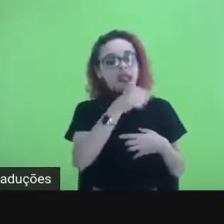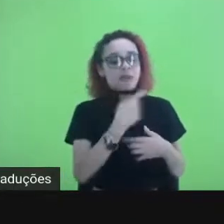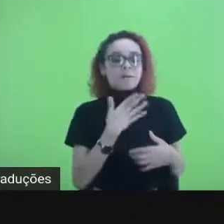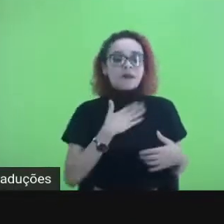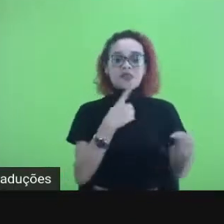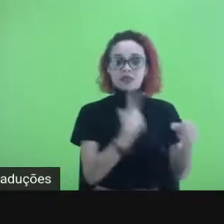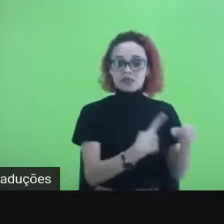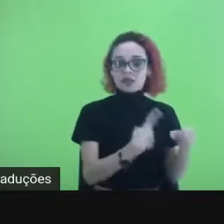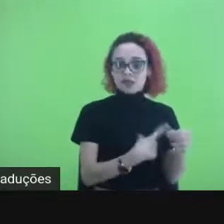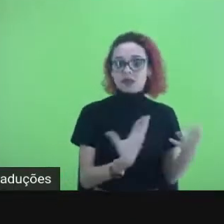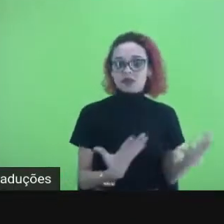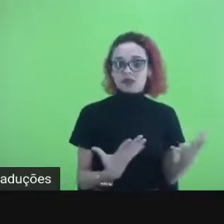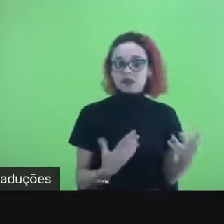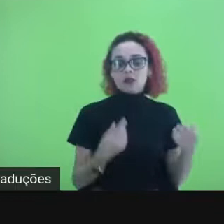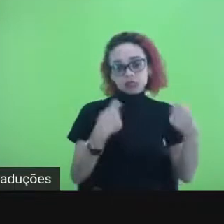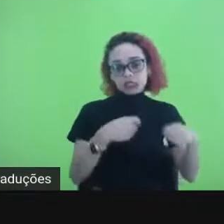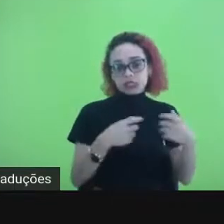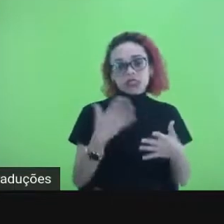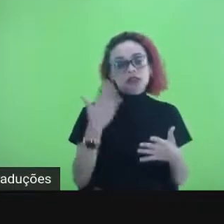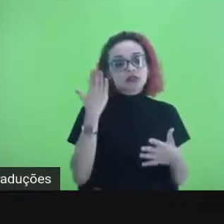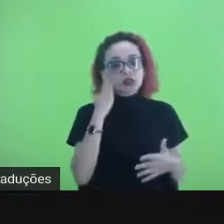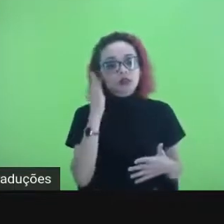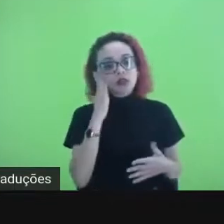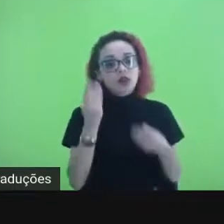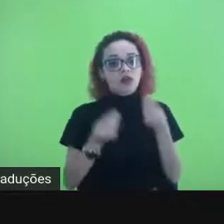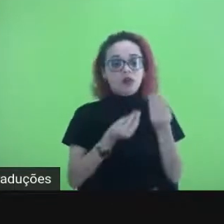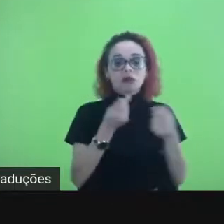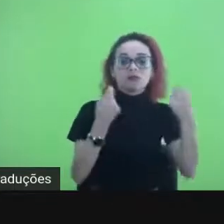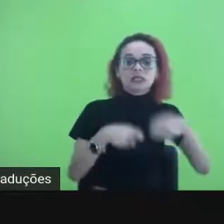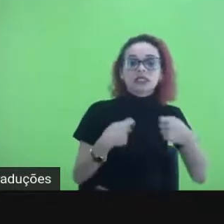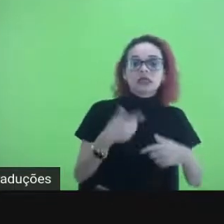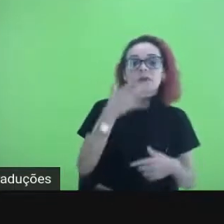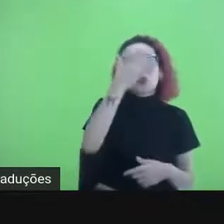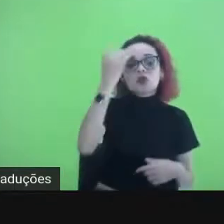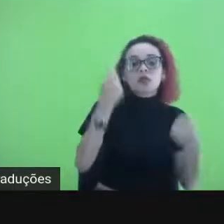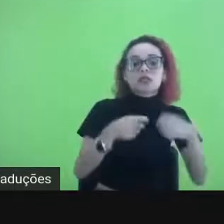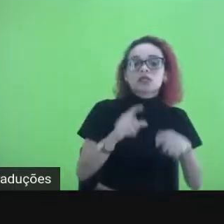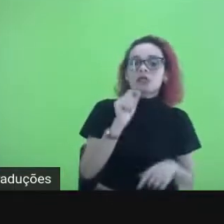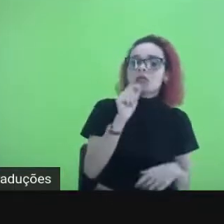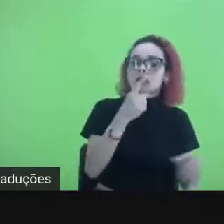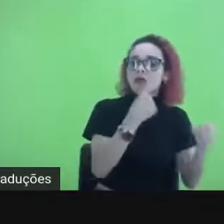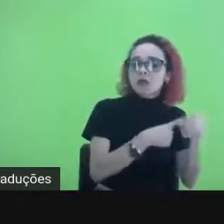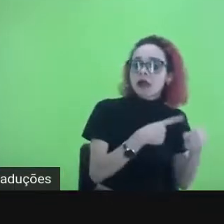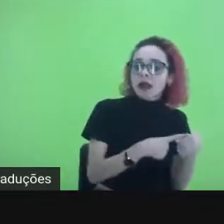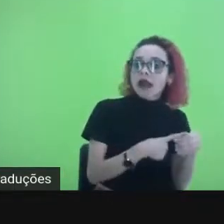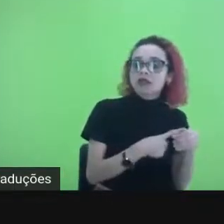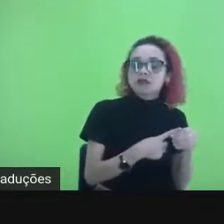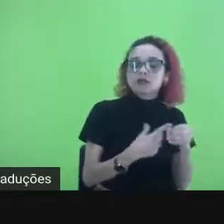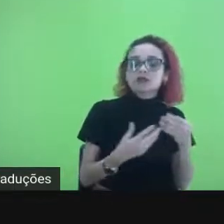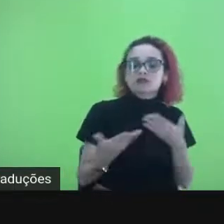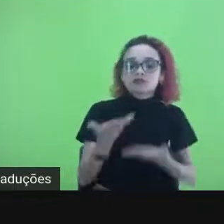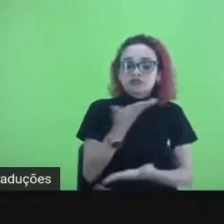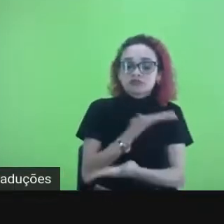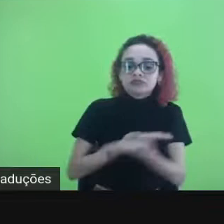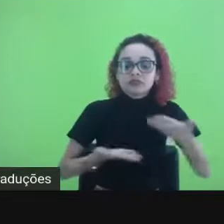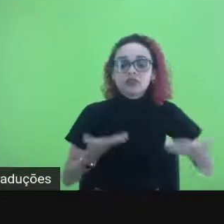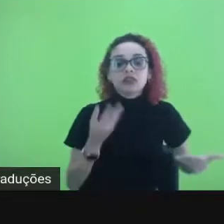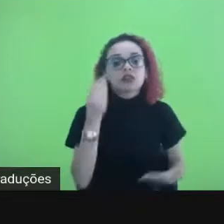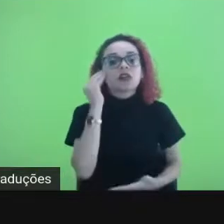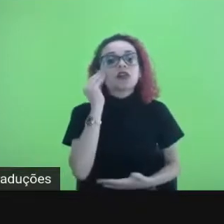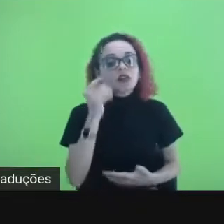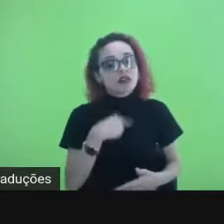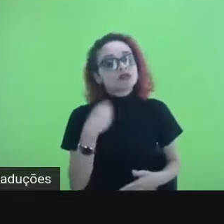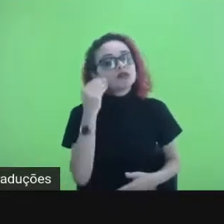Então, essa vivência ela foi muito rica no sentido de adquirir experiência com esses grupos que já